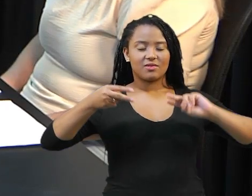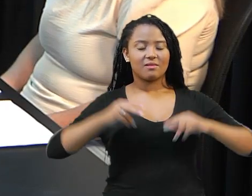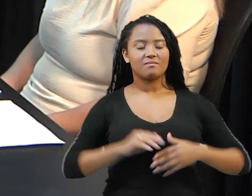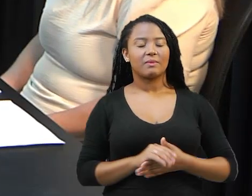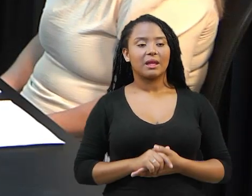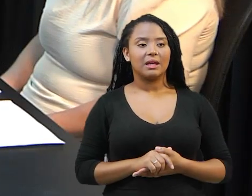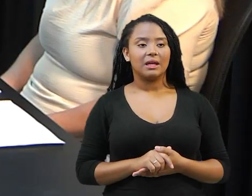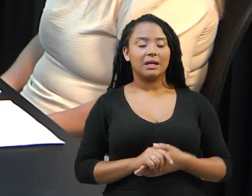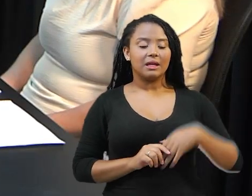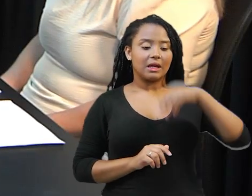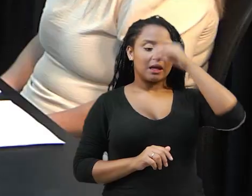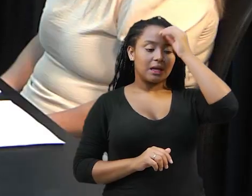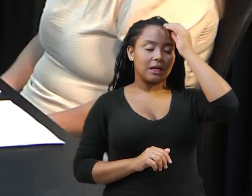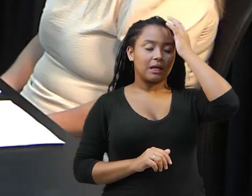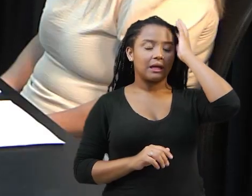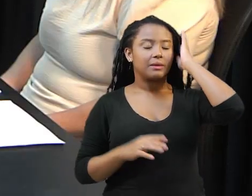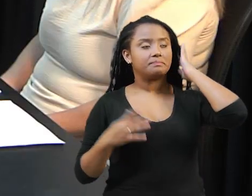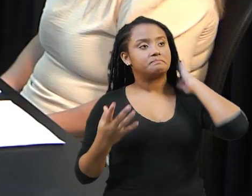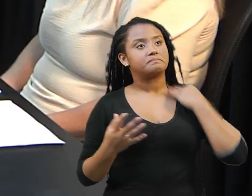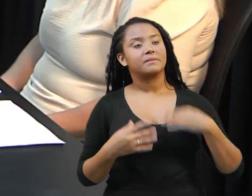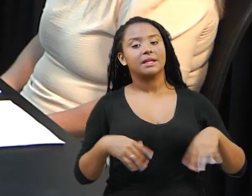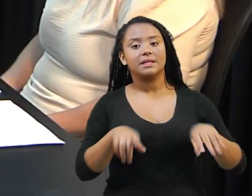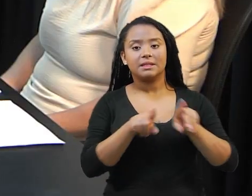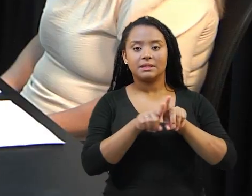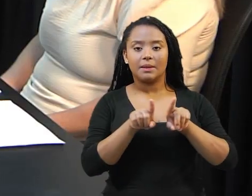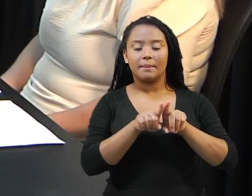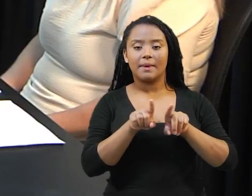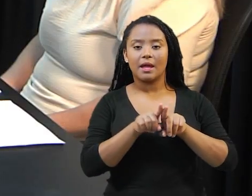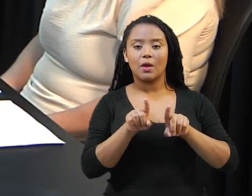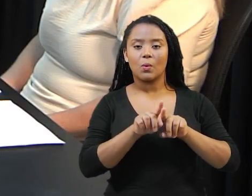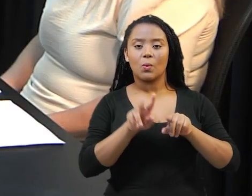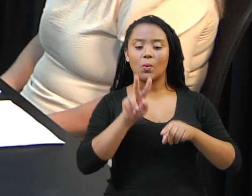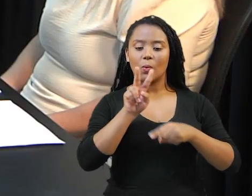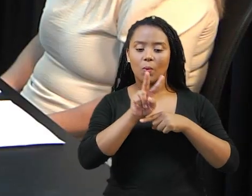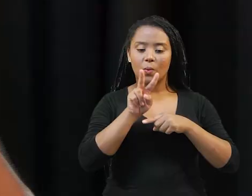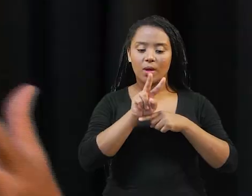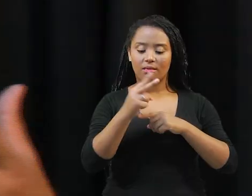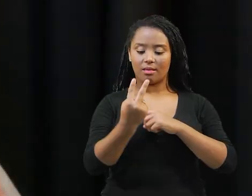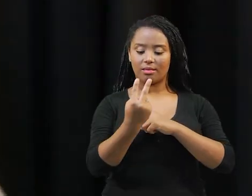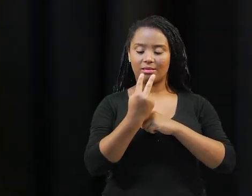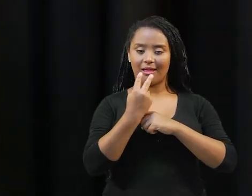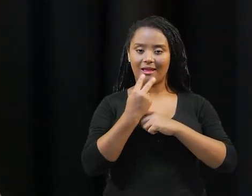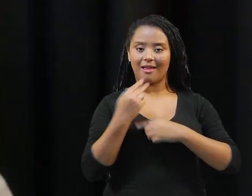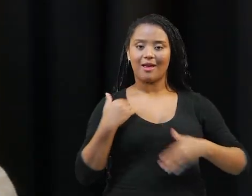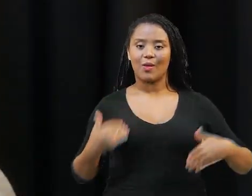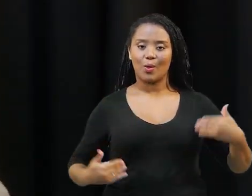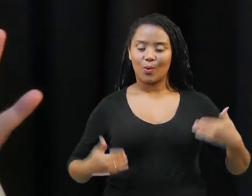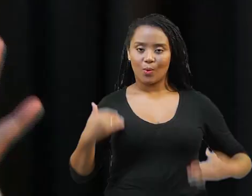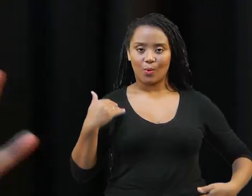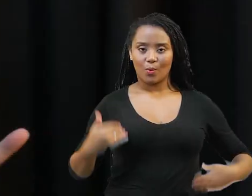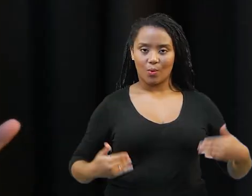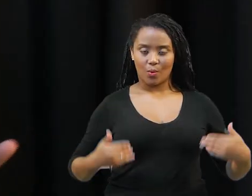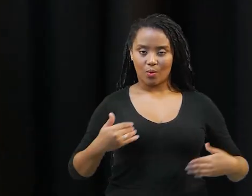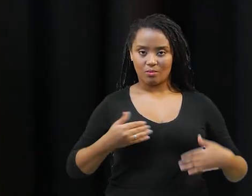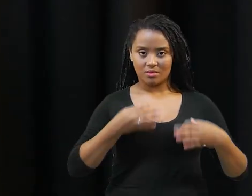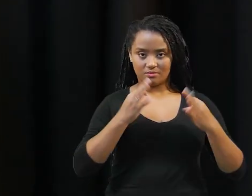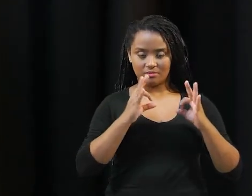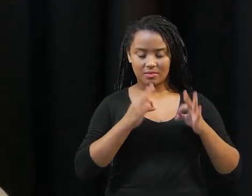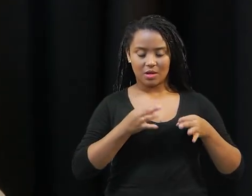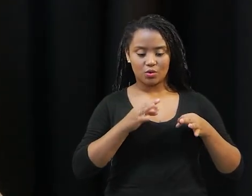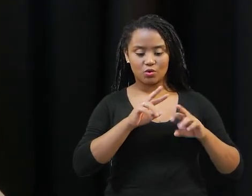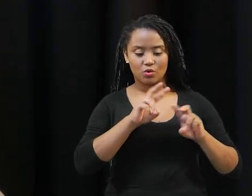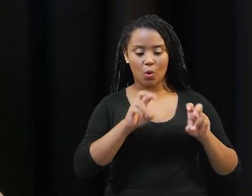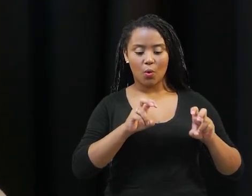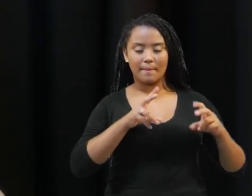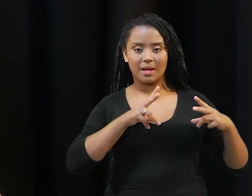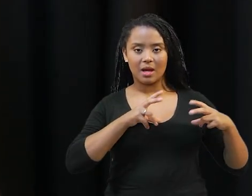né, e o cuidado com o corpo, com o físico, isso aí é quase que um consenso.